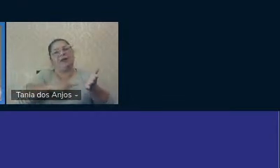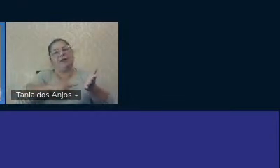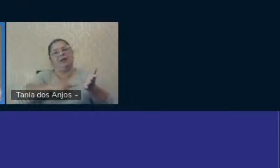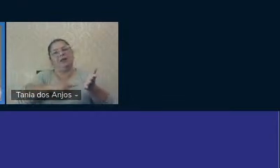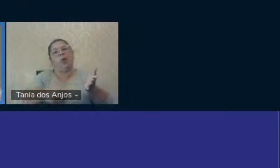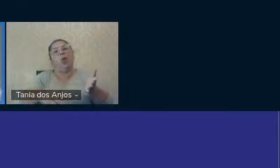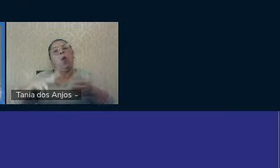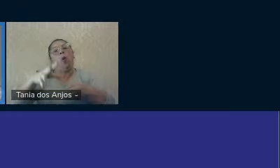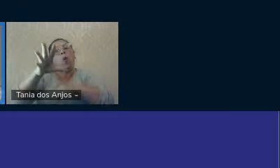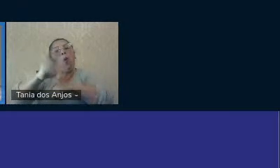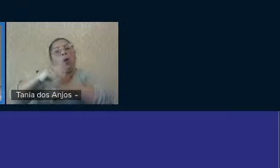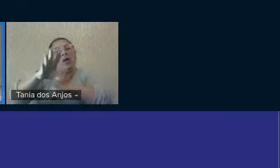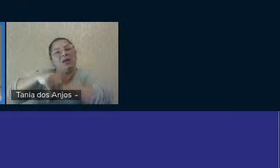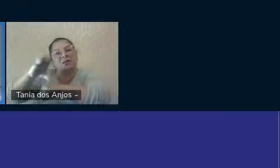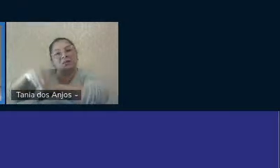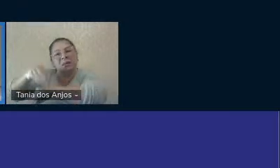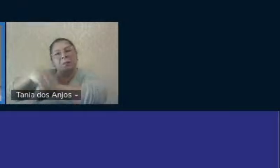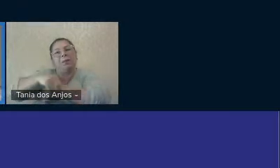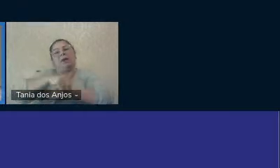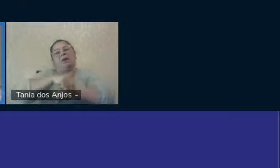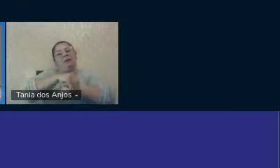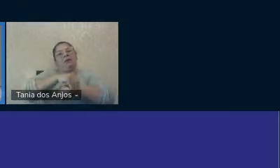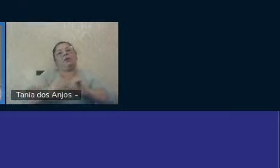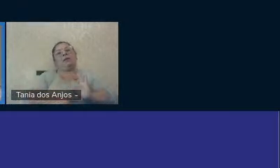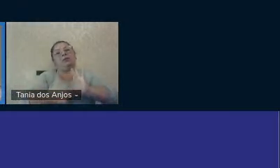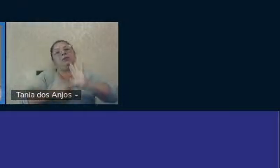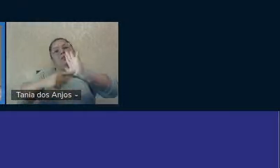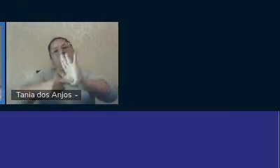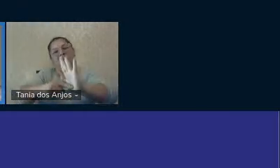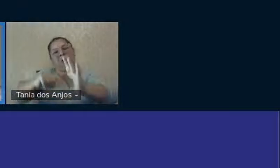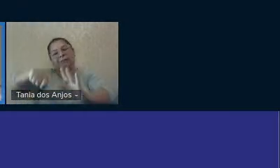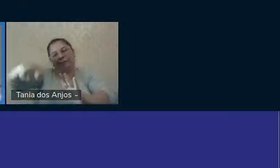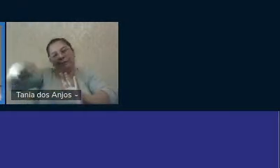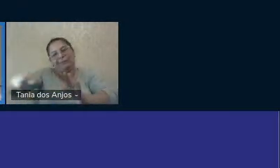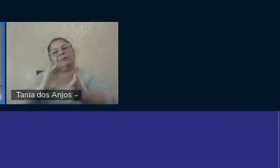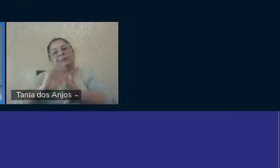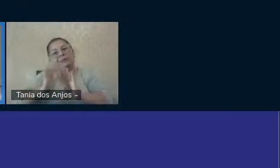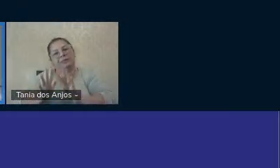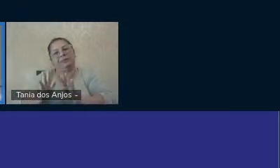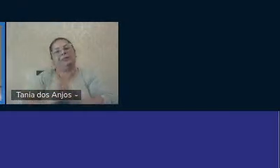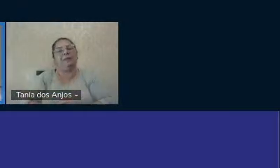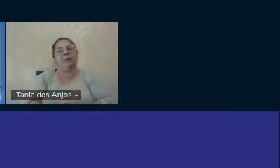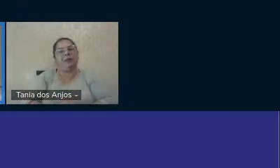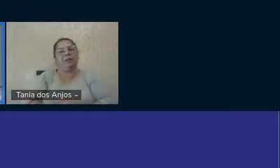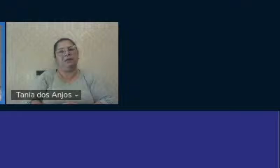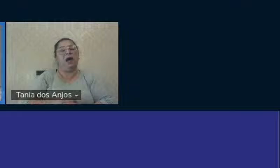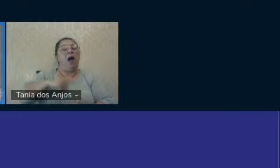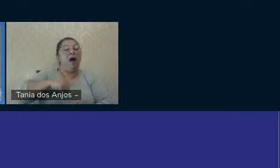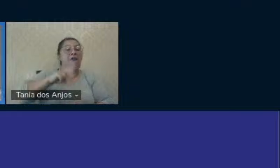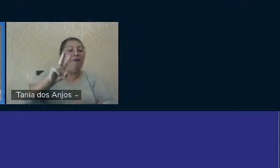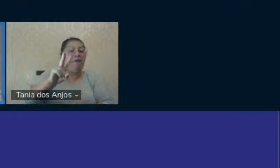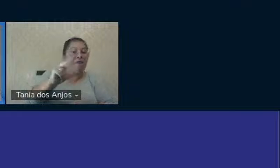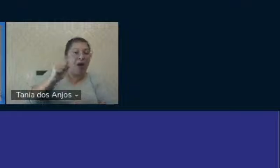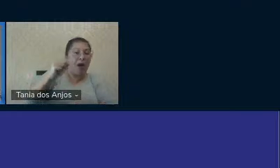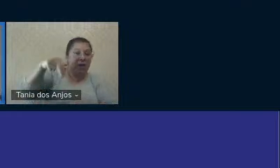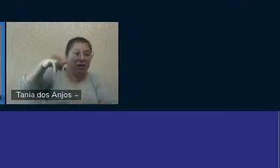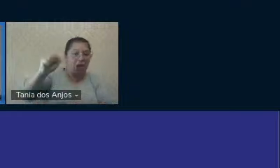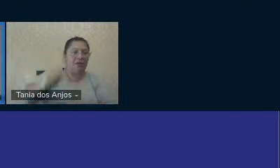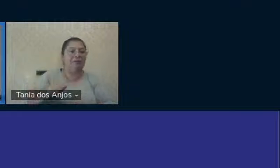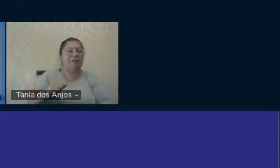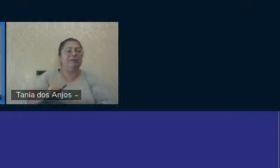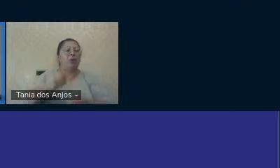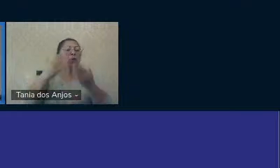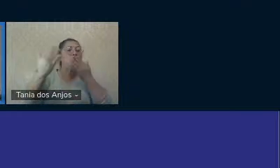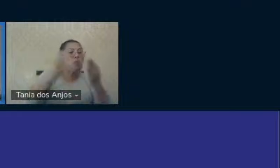esse conhecimento da língua para depois poder fazer a transcrição para a língua de sinais. A Vânia ficou com dúvida em relação à tradução e adaptação